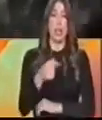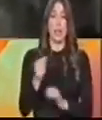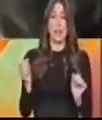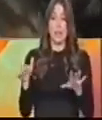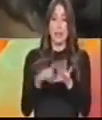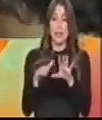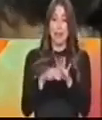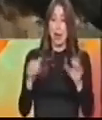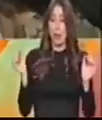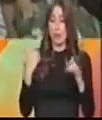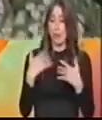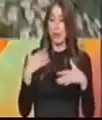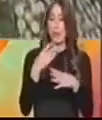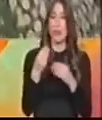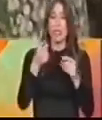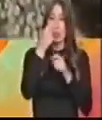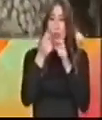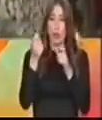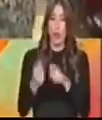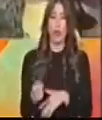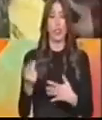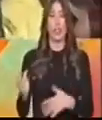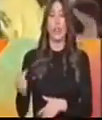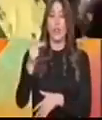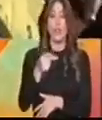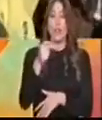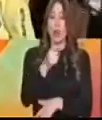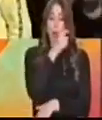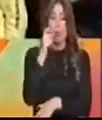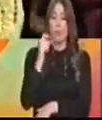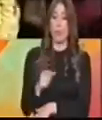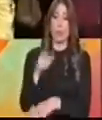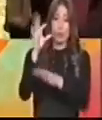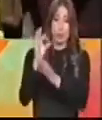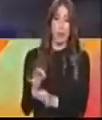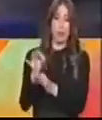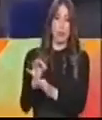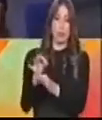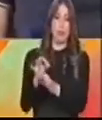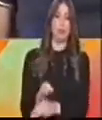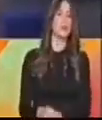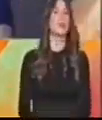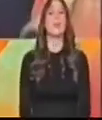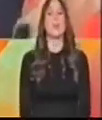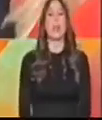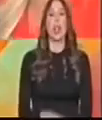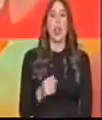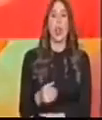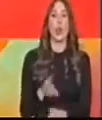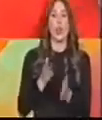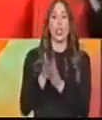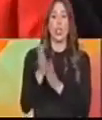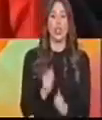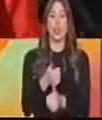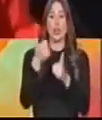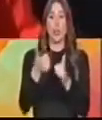que quiseram acompanhar e que vieram também cumprir as suas promessas ao São Martinho. Muito obrigada, continuação de uma excelente